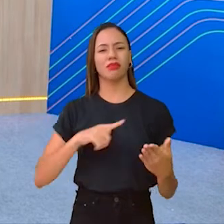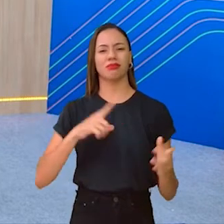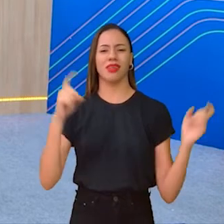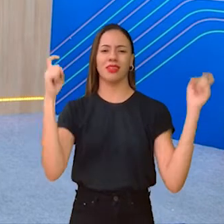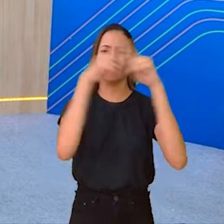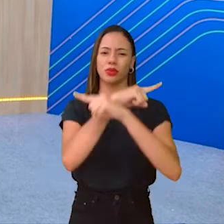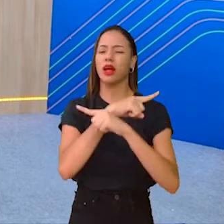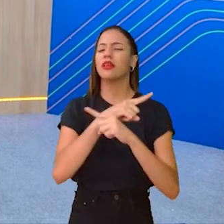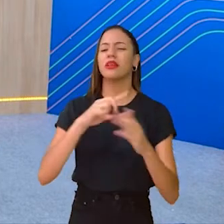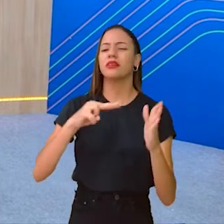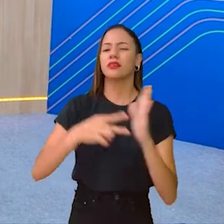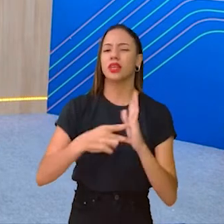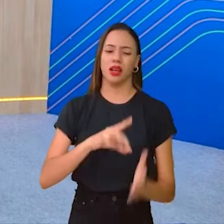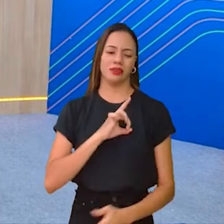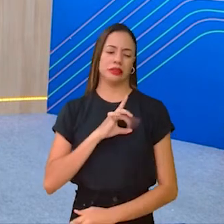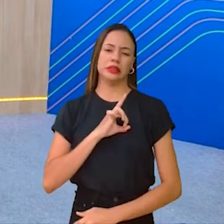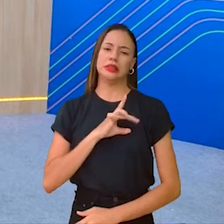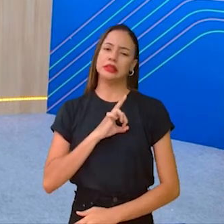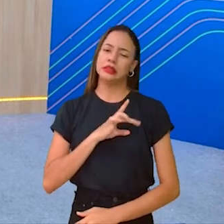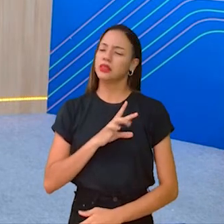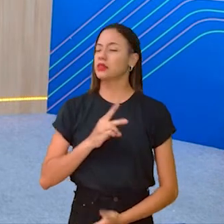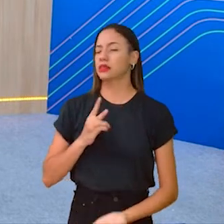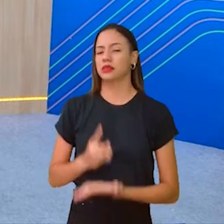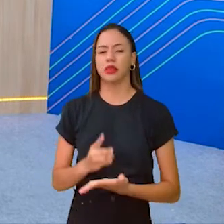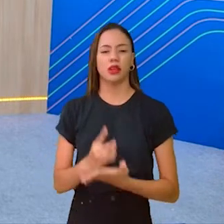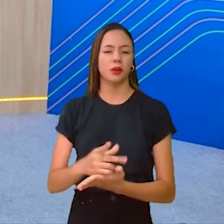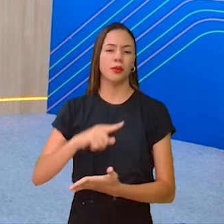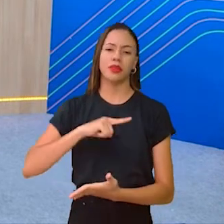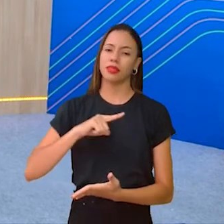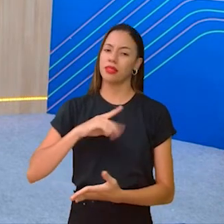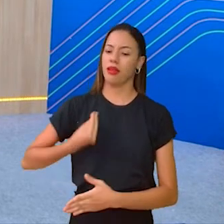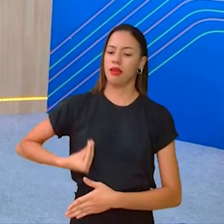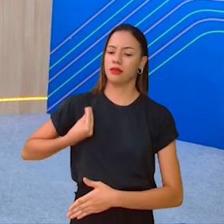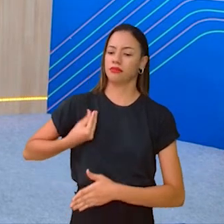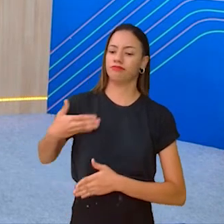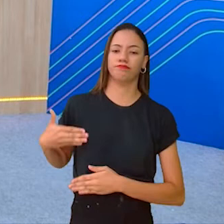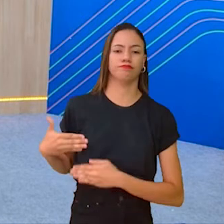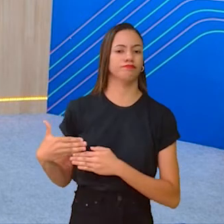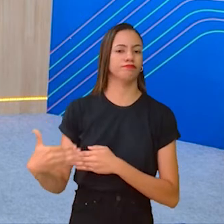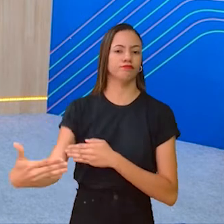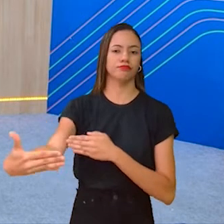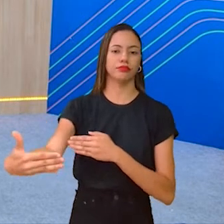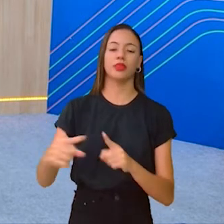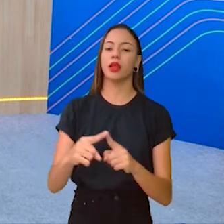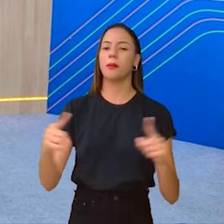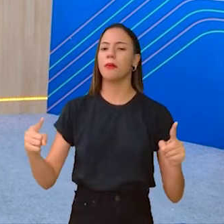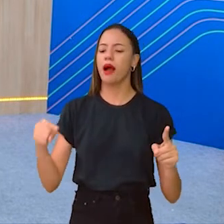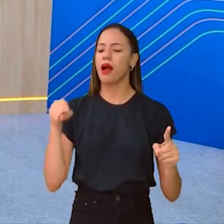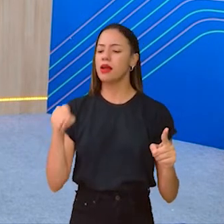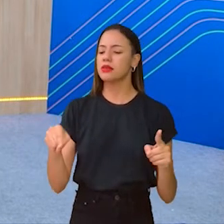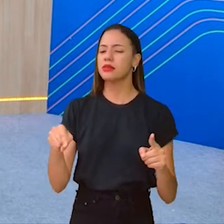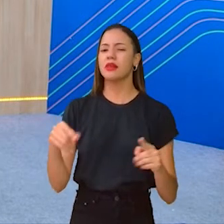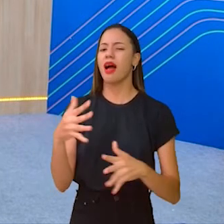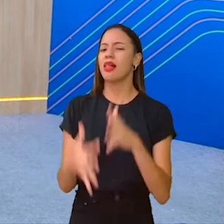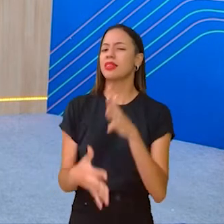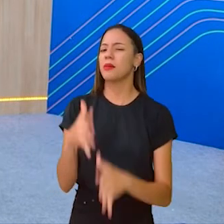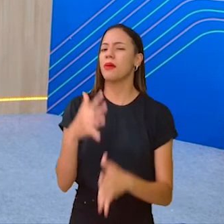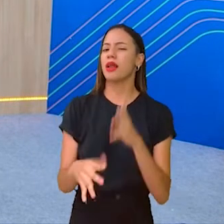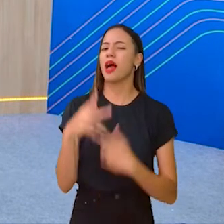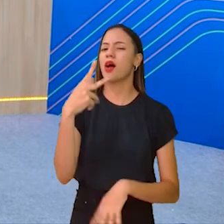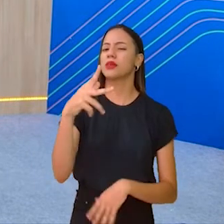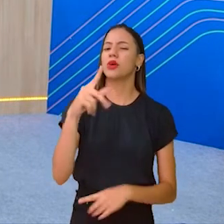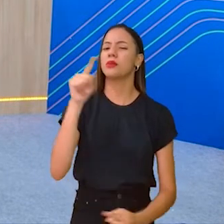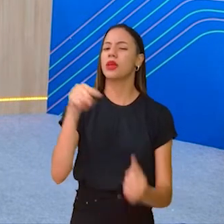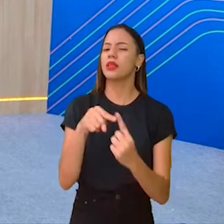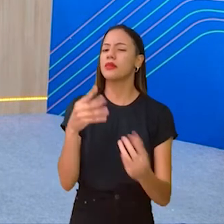ter medos, sempre vão nos ter ao longo da nossa vida. Mas, em que isso pode atrapalhar os teus objetivos?